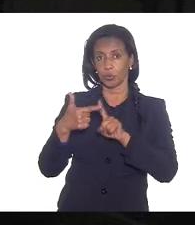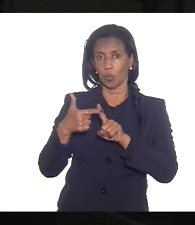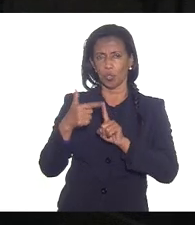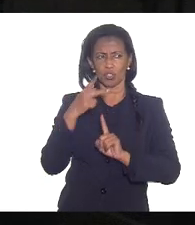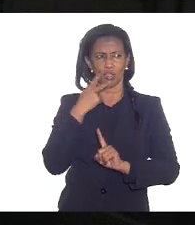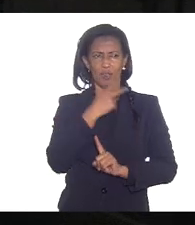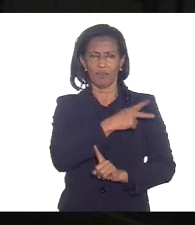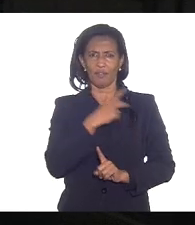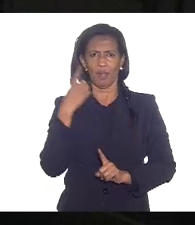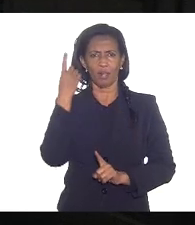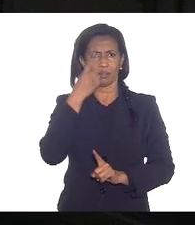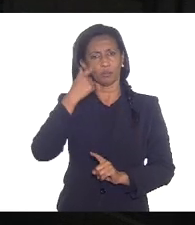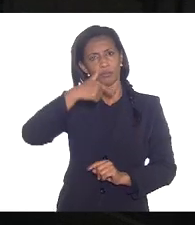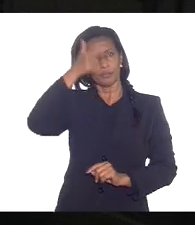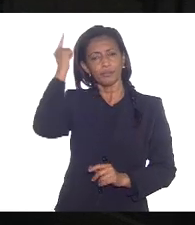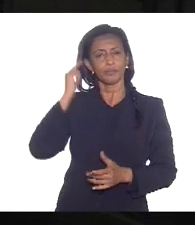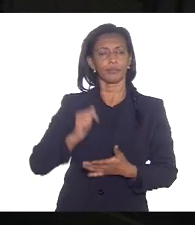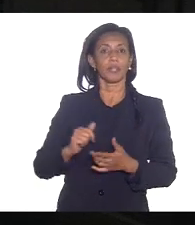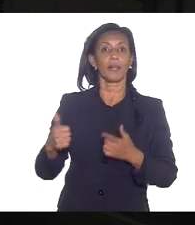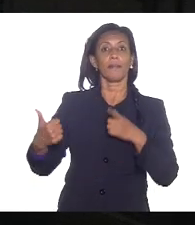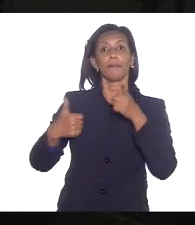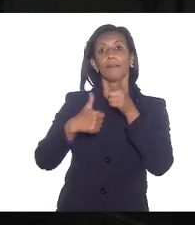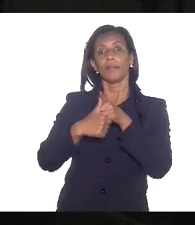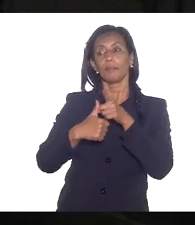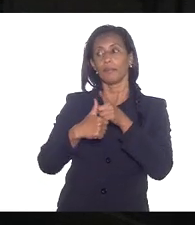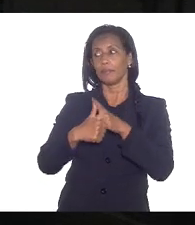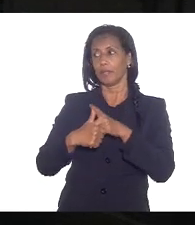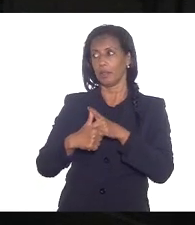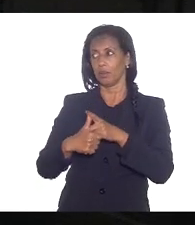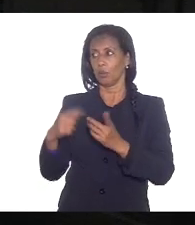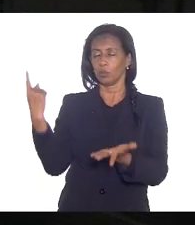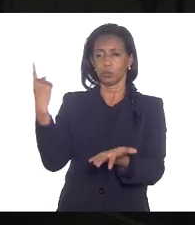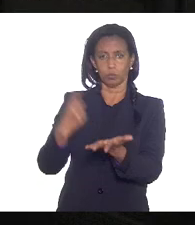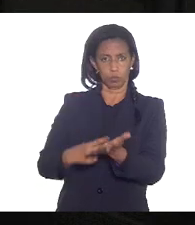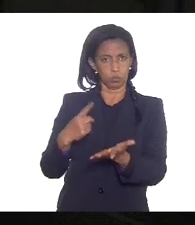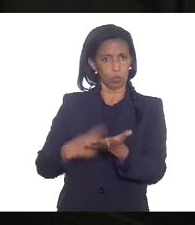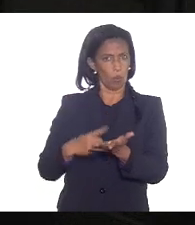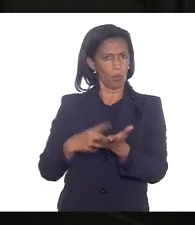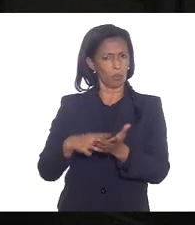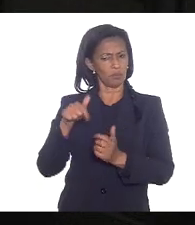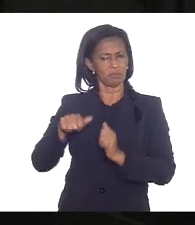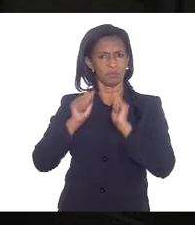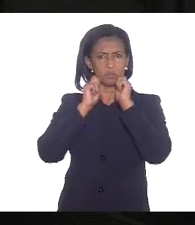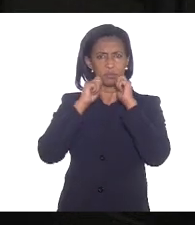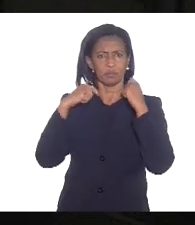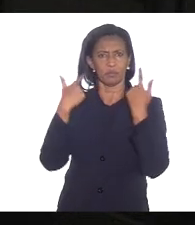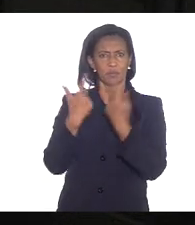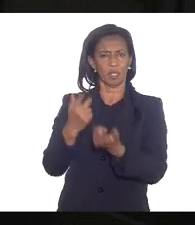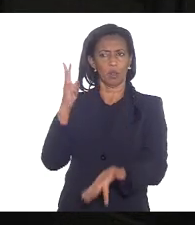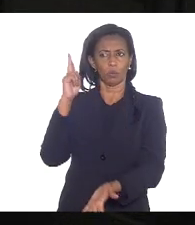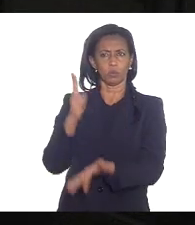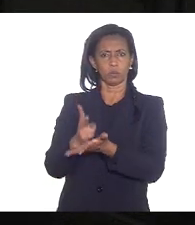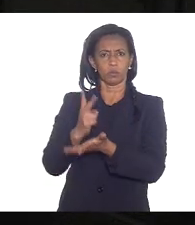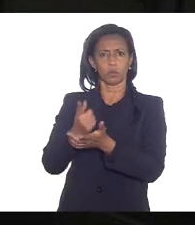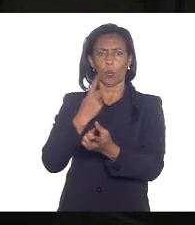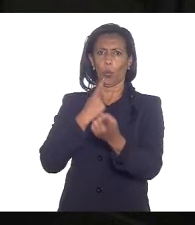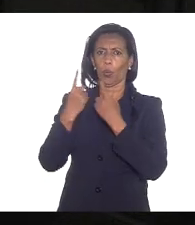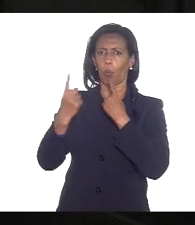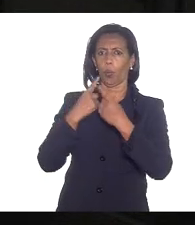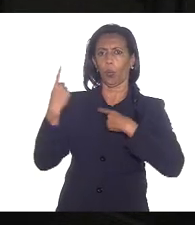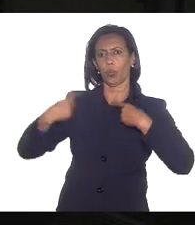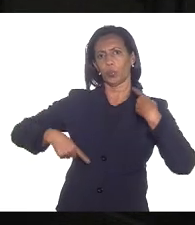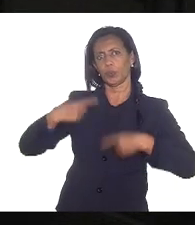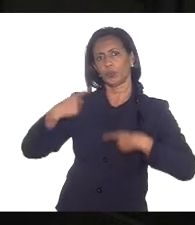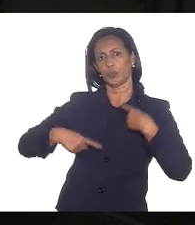trazidos na fala do deputado Augusto ao primeiro o compromisso dessa casa e manter o diálogo e o